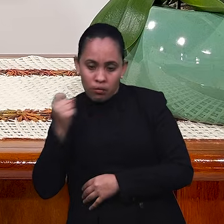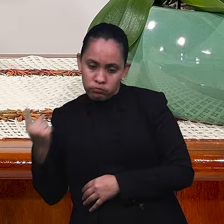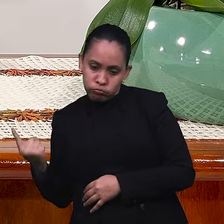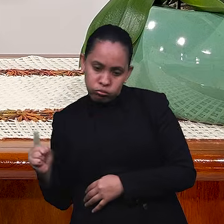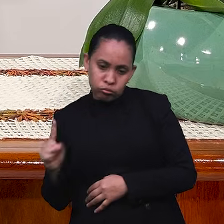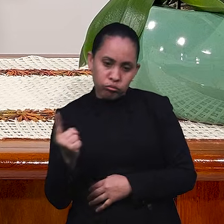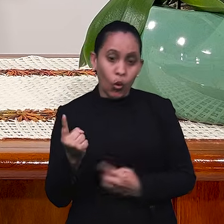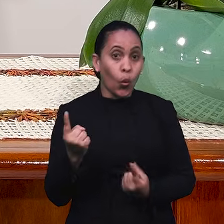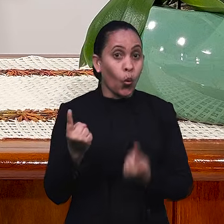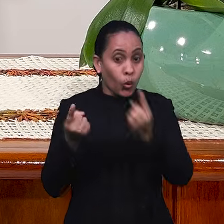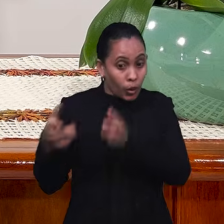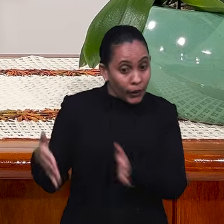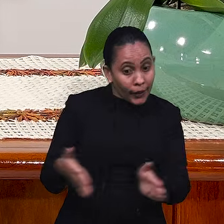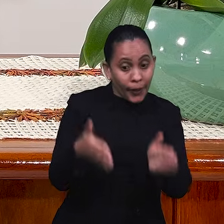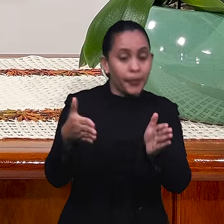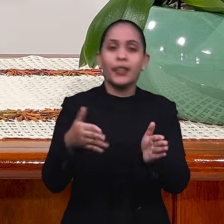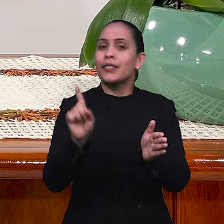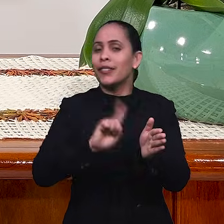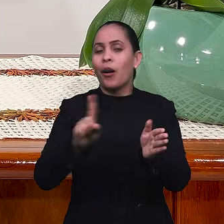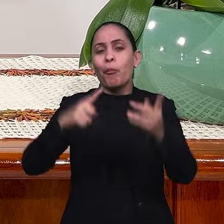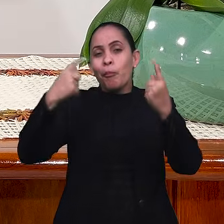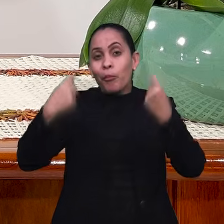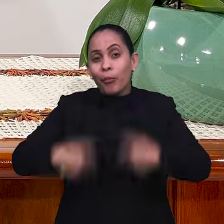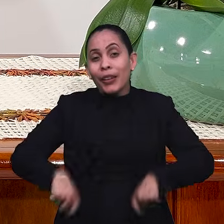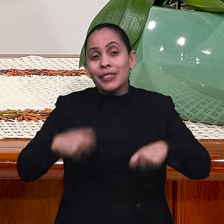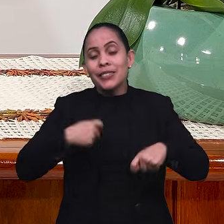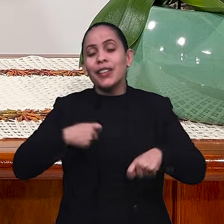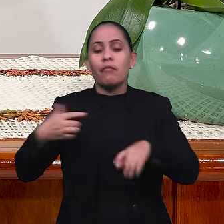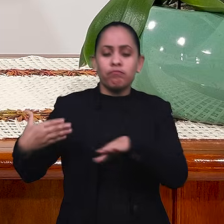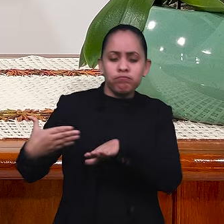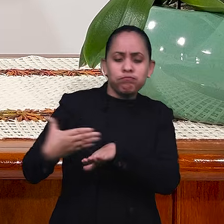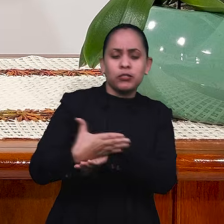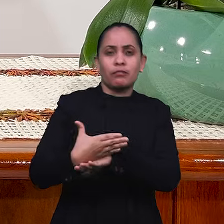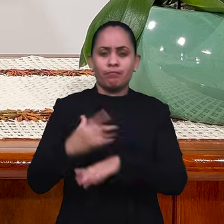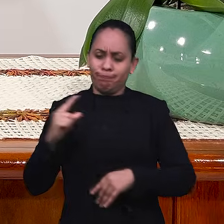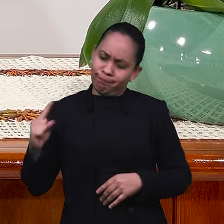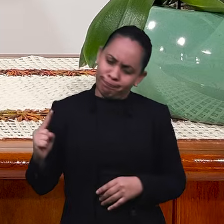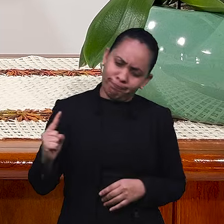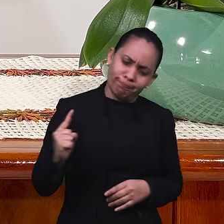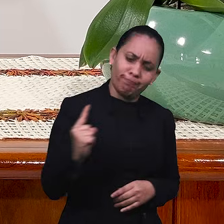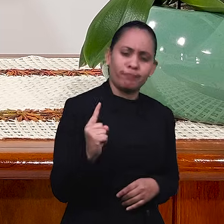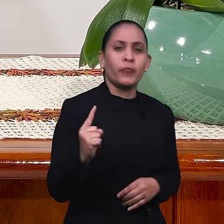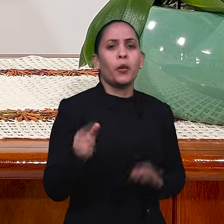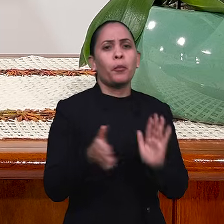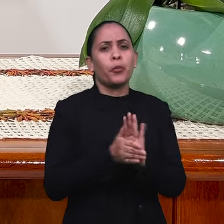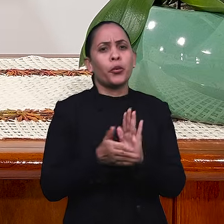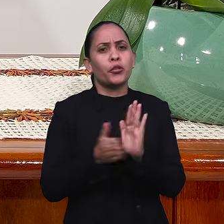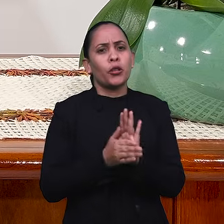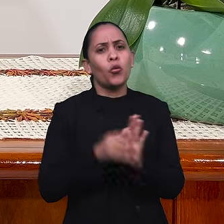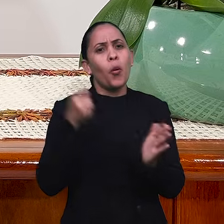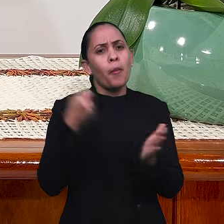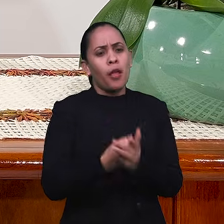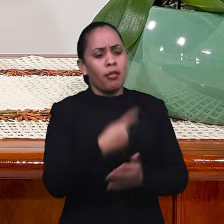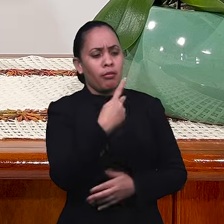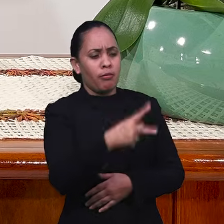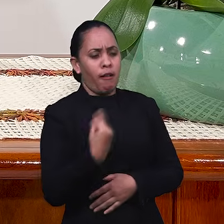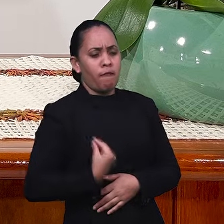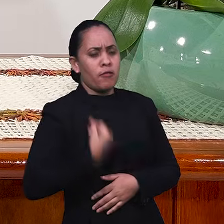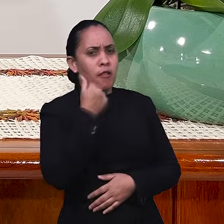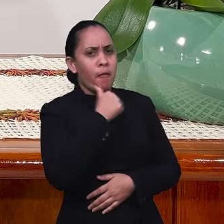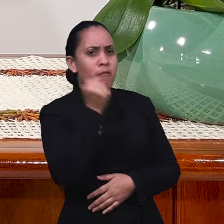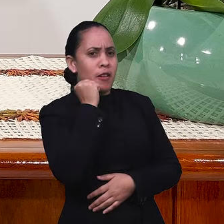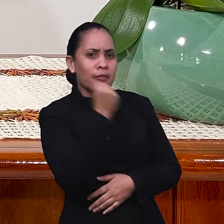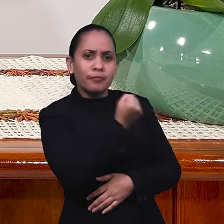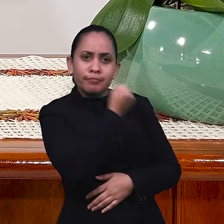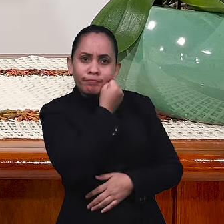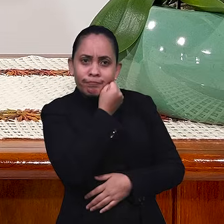único caminho para passar, não era isso, era que era necessário para que o plano de Deus se cumprisse na vida dela. Então ela estava eleita,